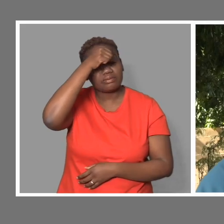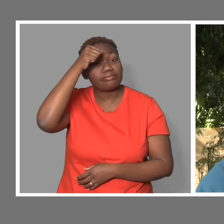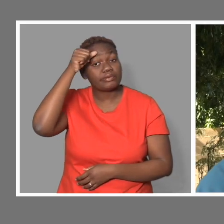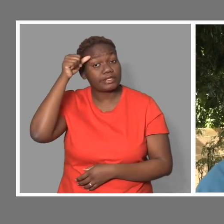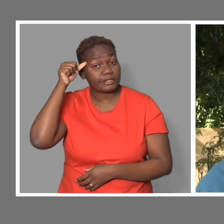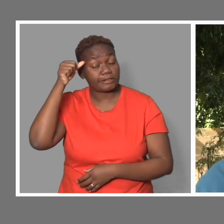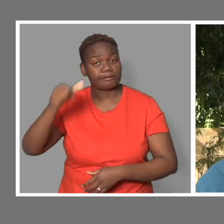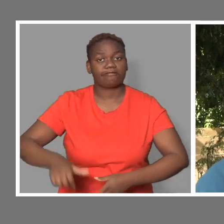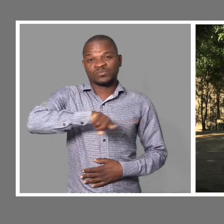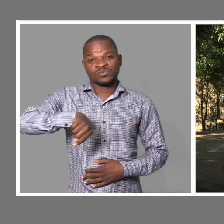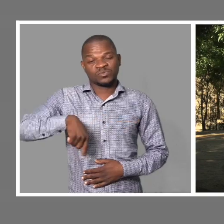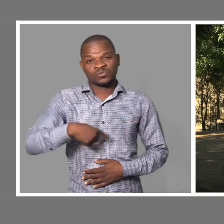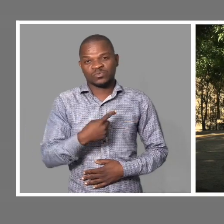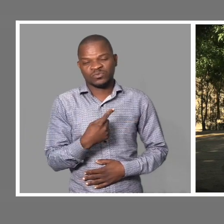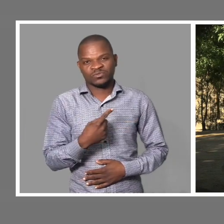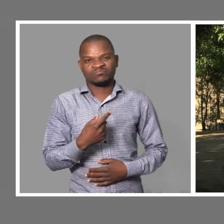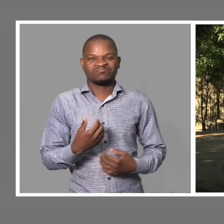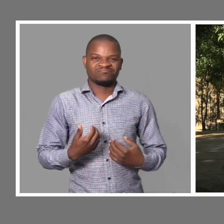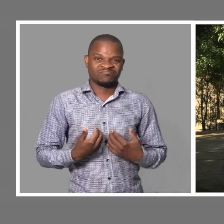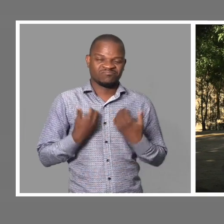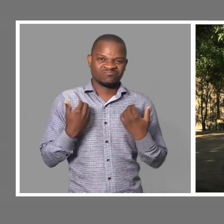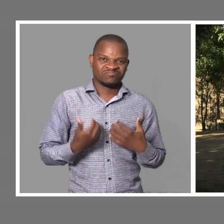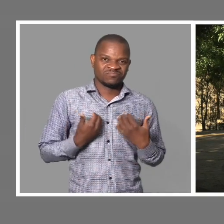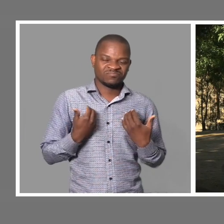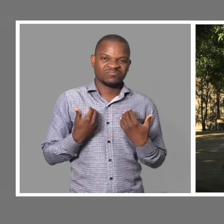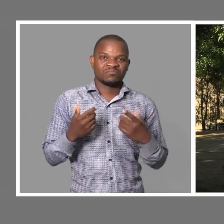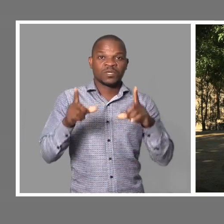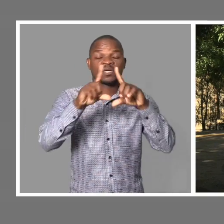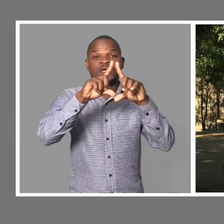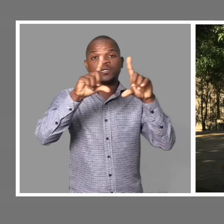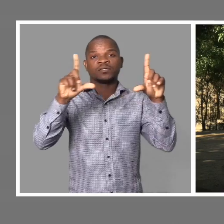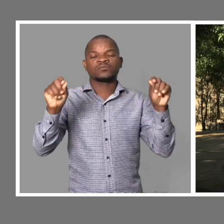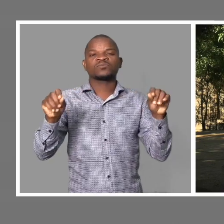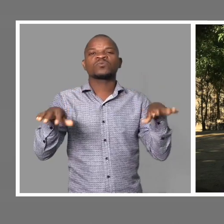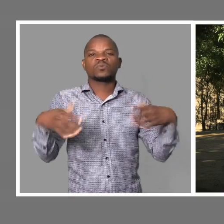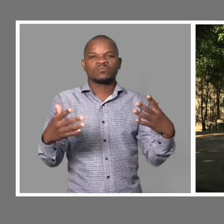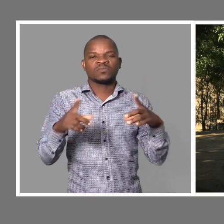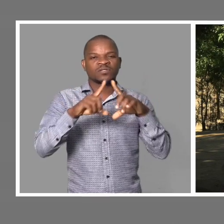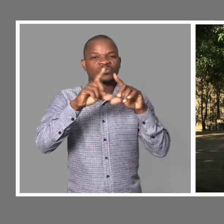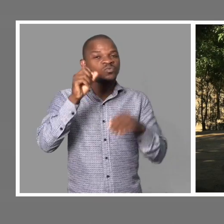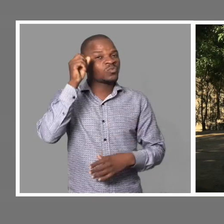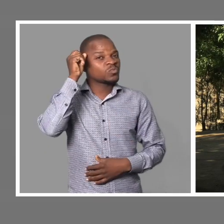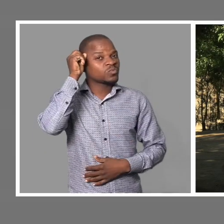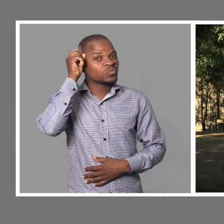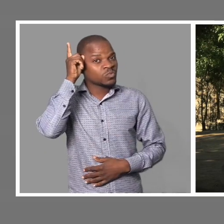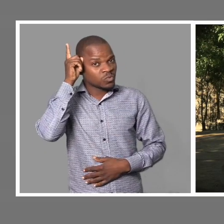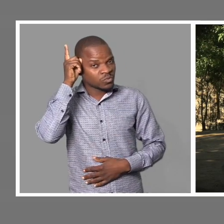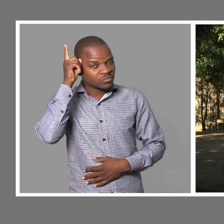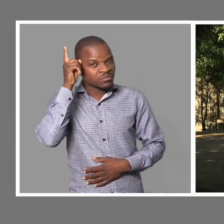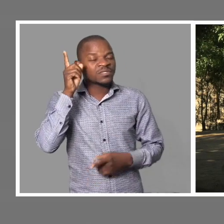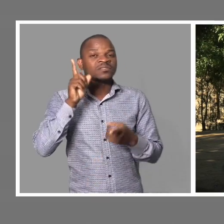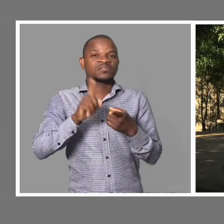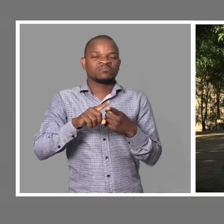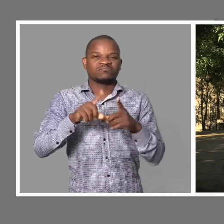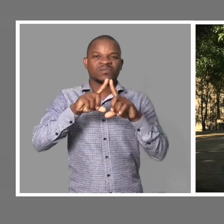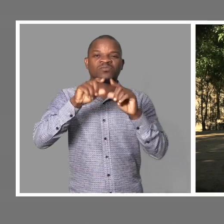acesso à informação. O nosso nível cultural,